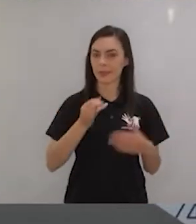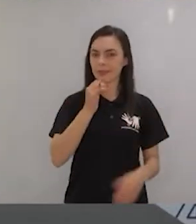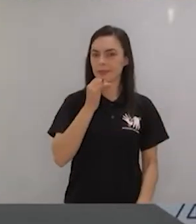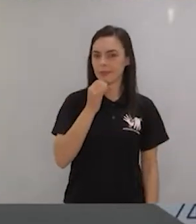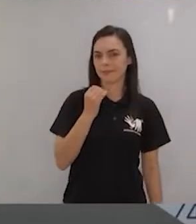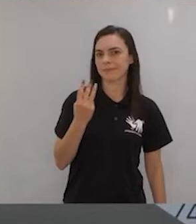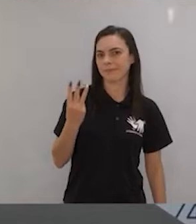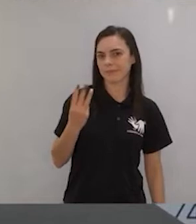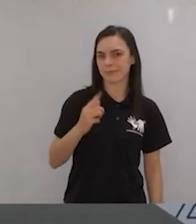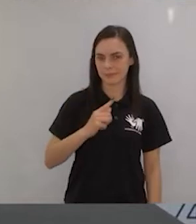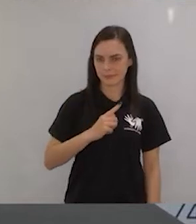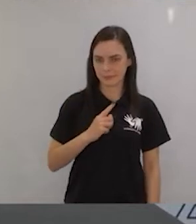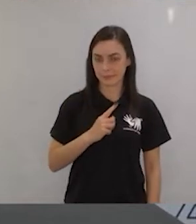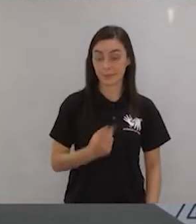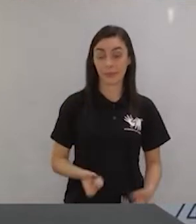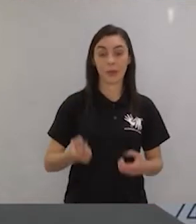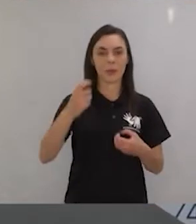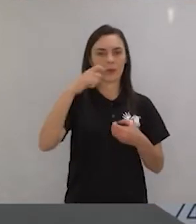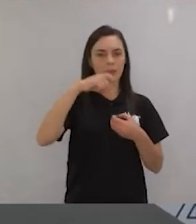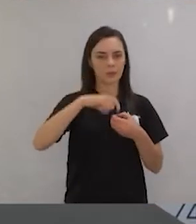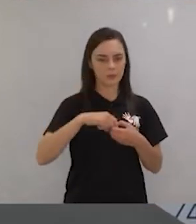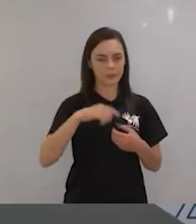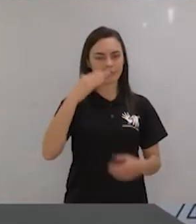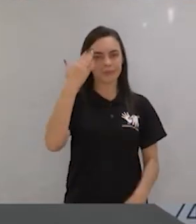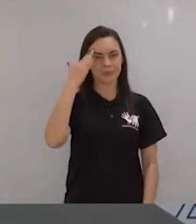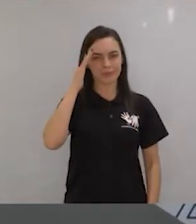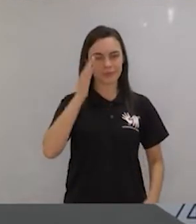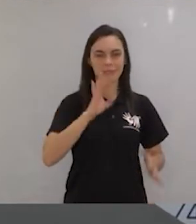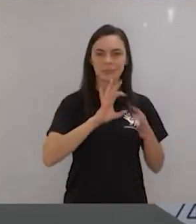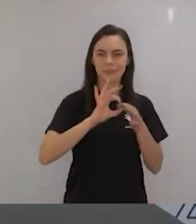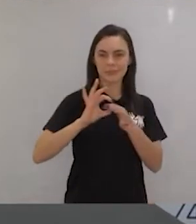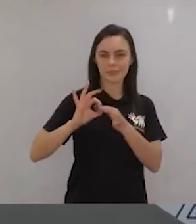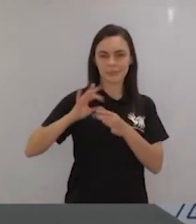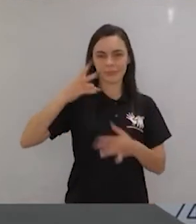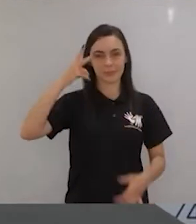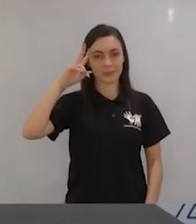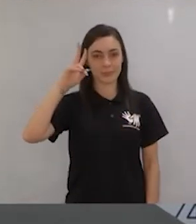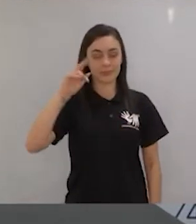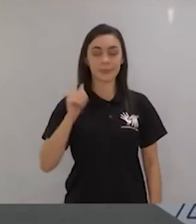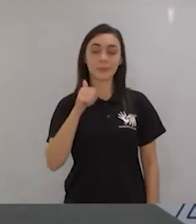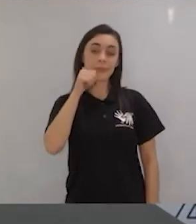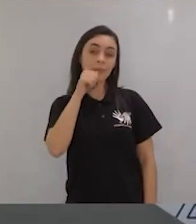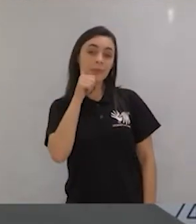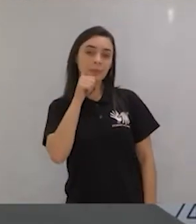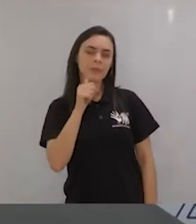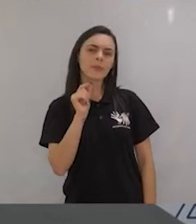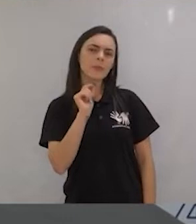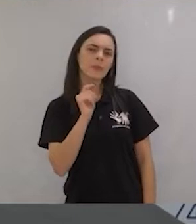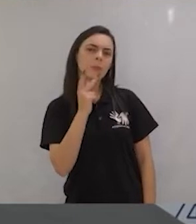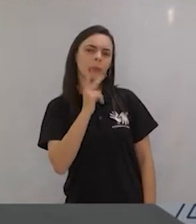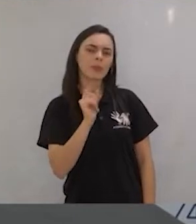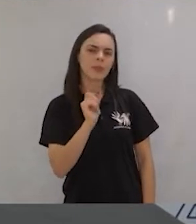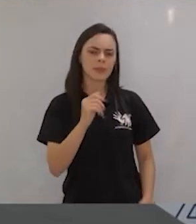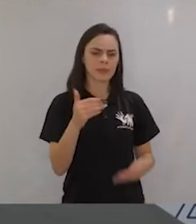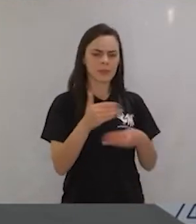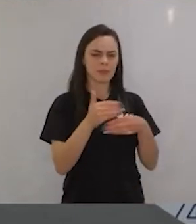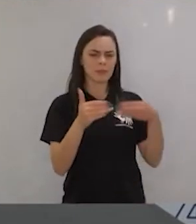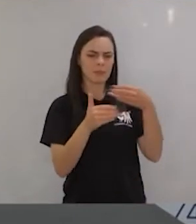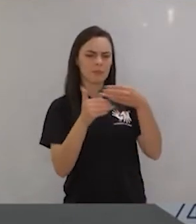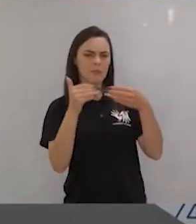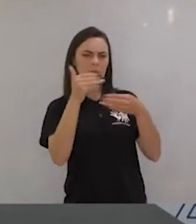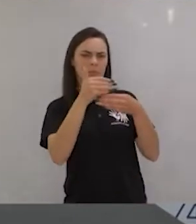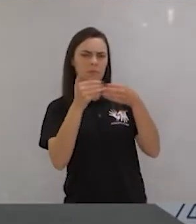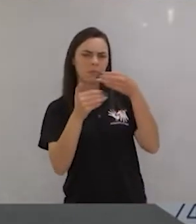nós temos três. Voltando aqui à nossa história, então, a amiga do Armandinho queria que